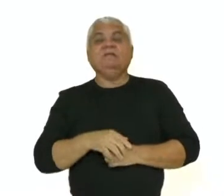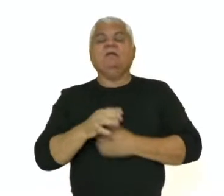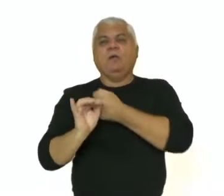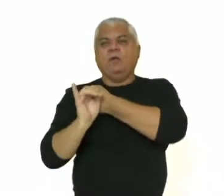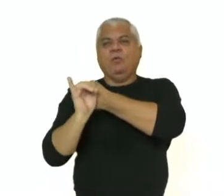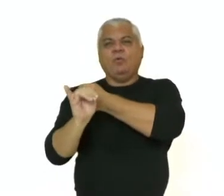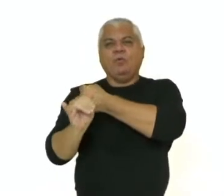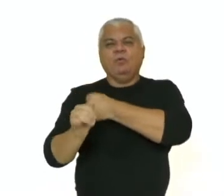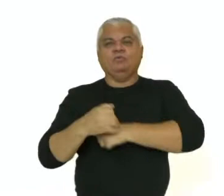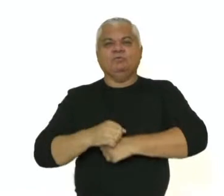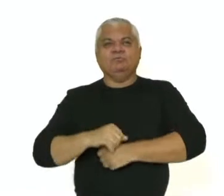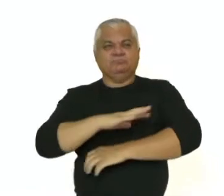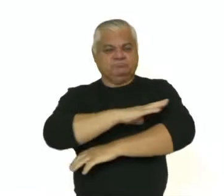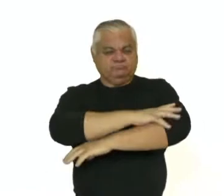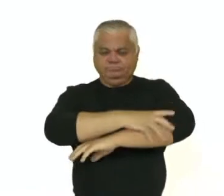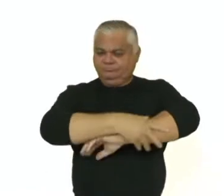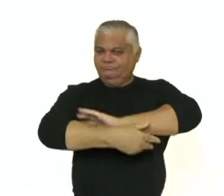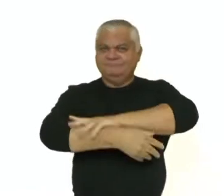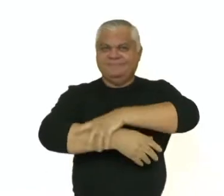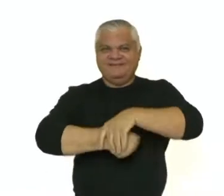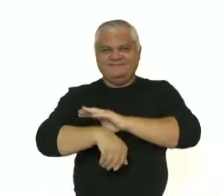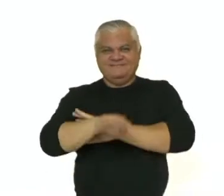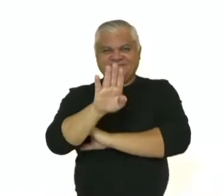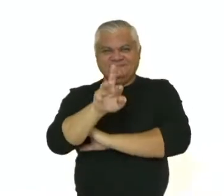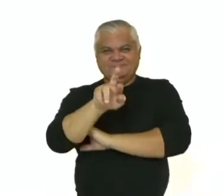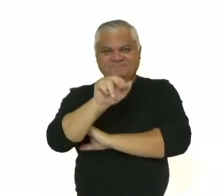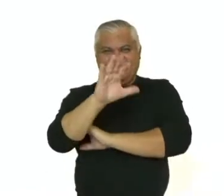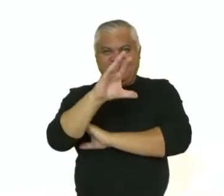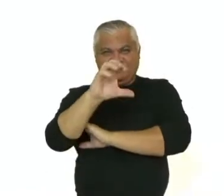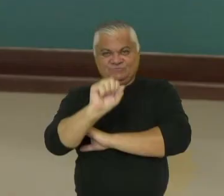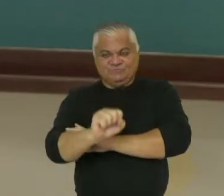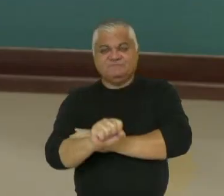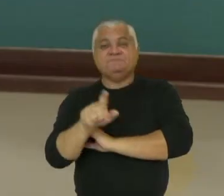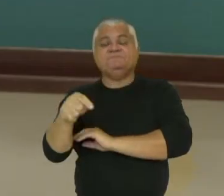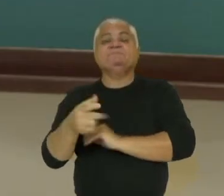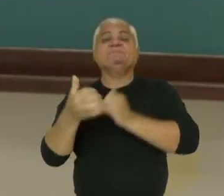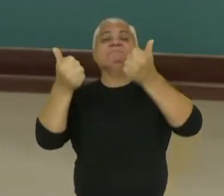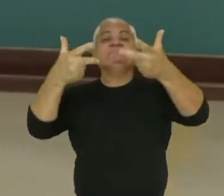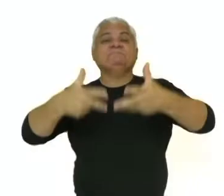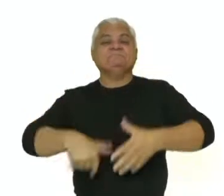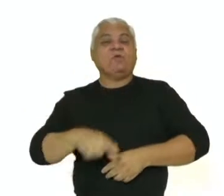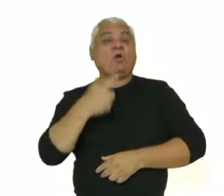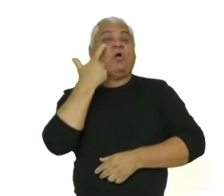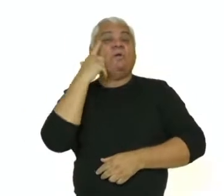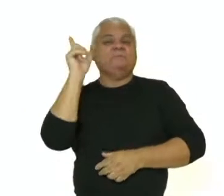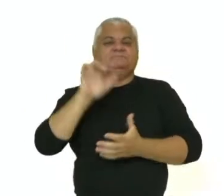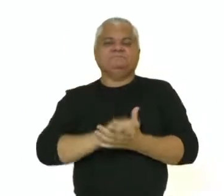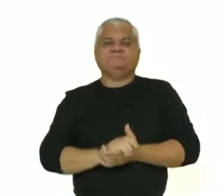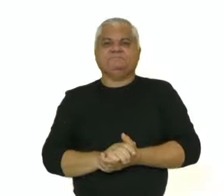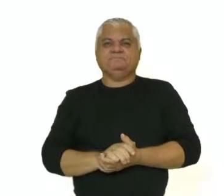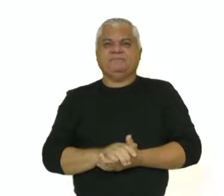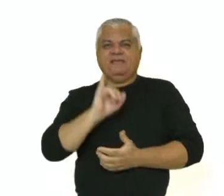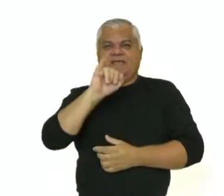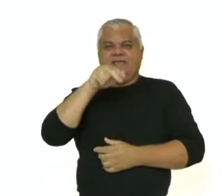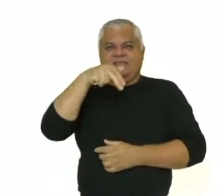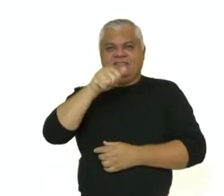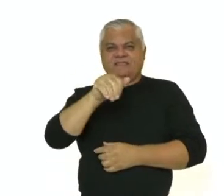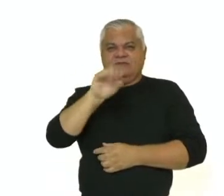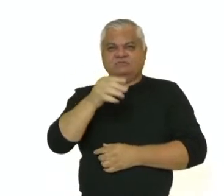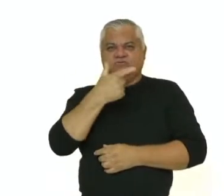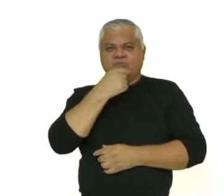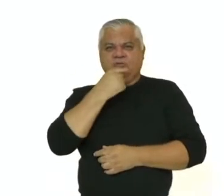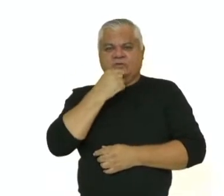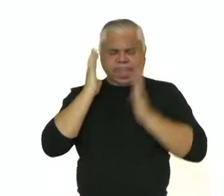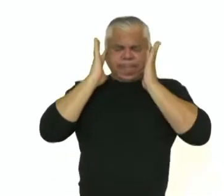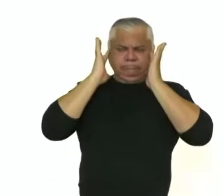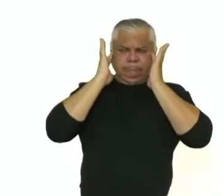Uns Braços, né? Vai falar sobre a seguinte questão. Acompanhe a leitura. Inácio estremeceu ouvindo os